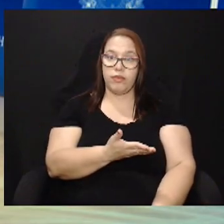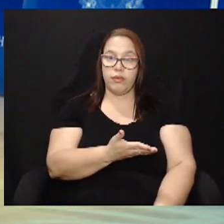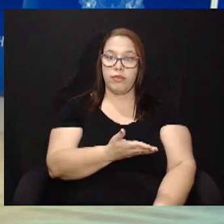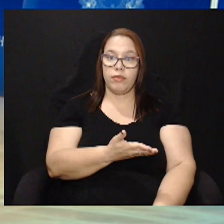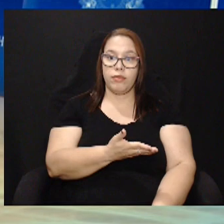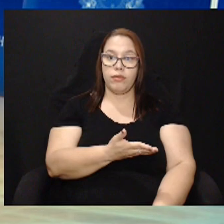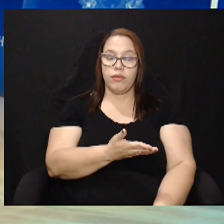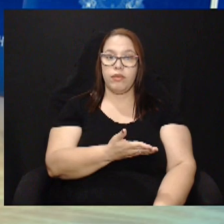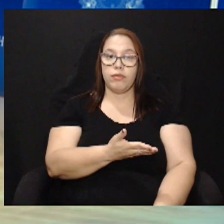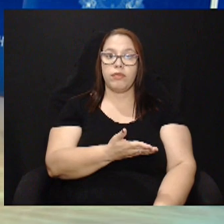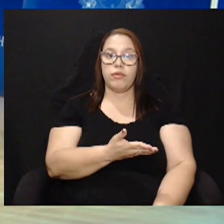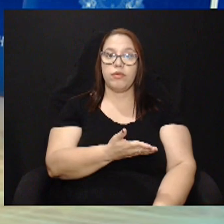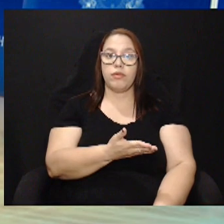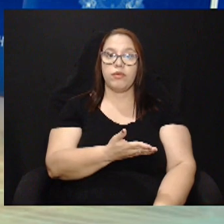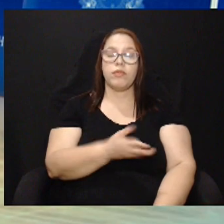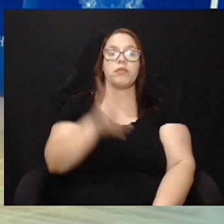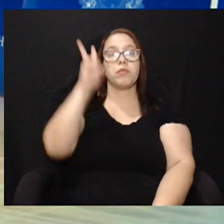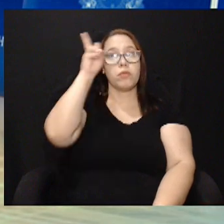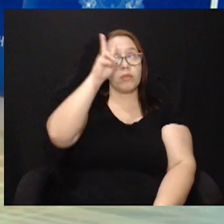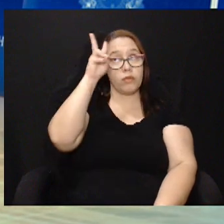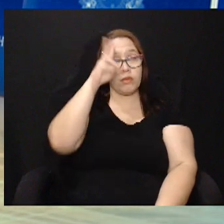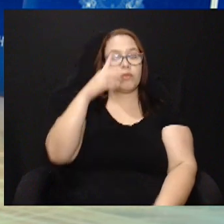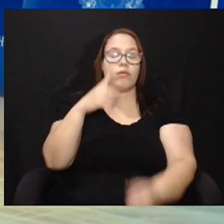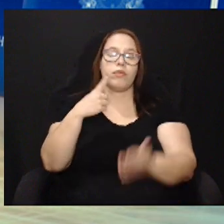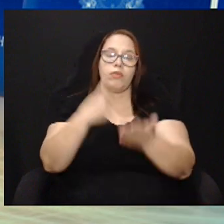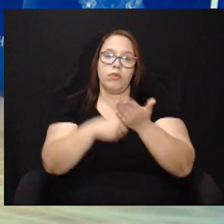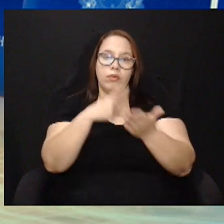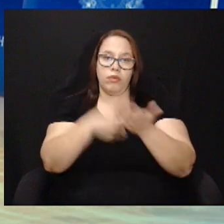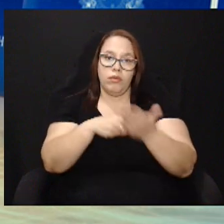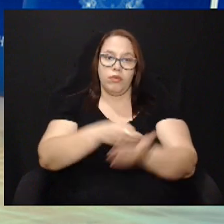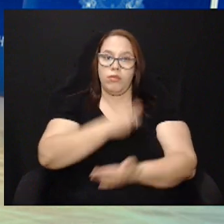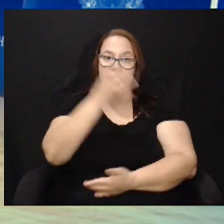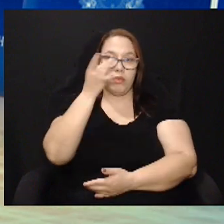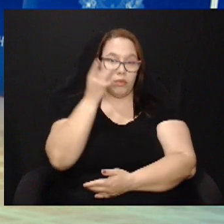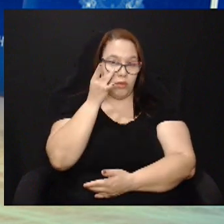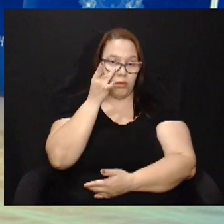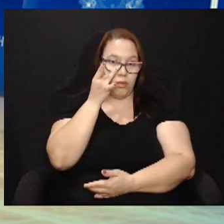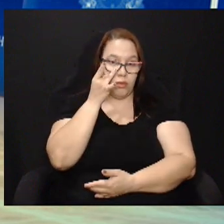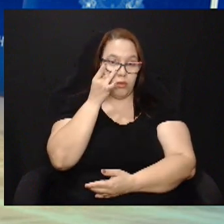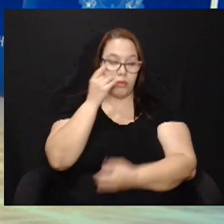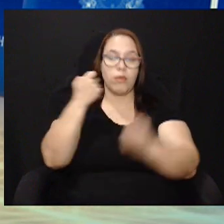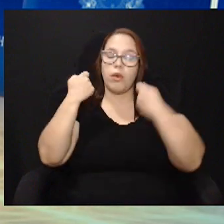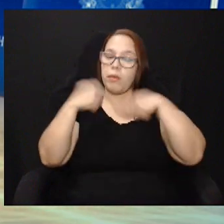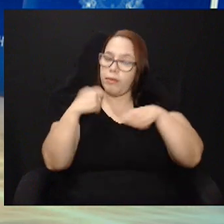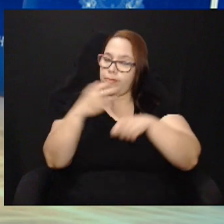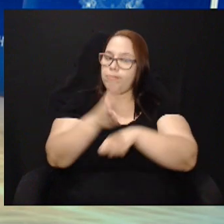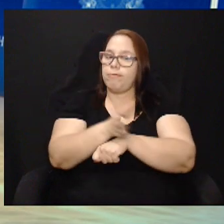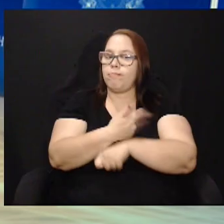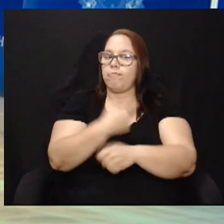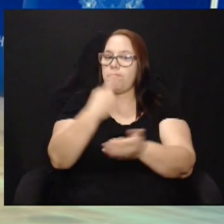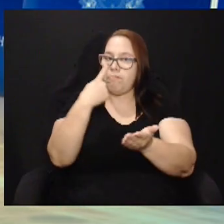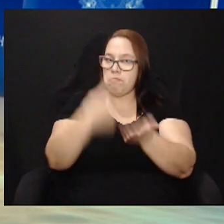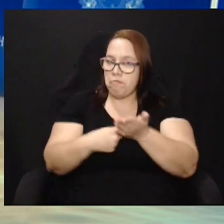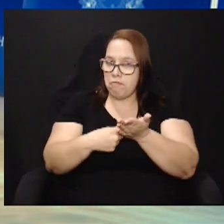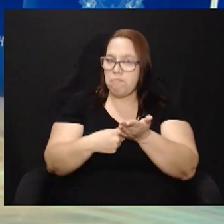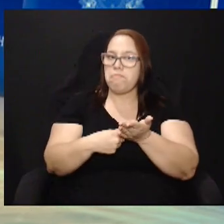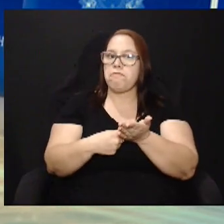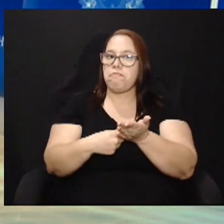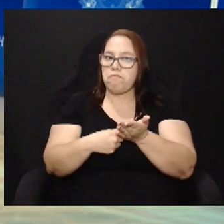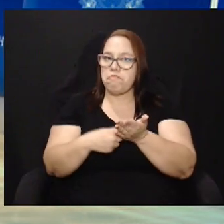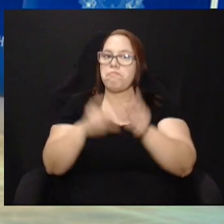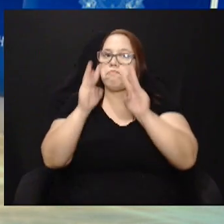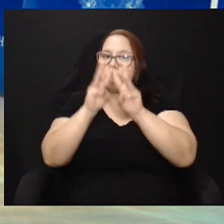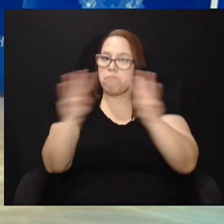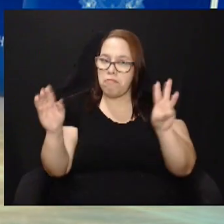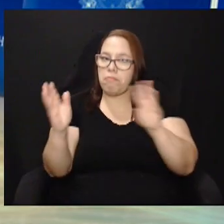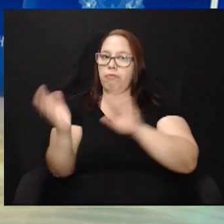cepat.campinas.sp.gov.br. Lembrando que o atendimento presencial do CEPAT é realizado mediante agendamento prévio pelo site